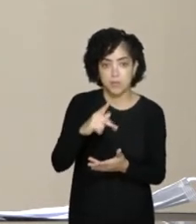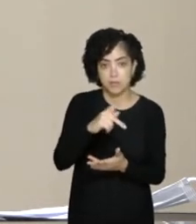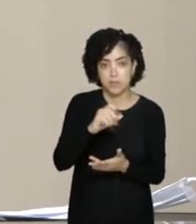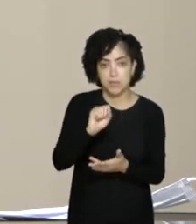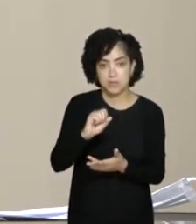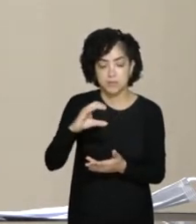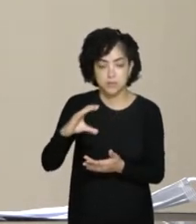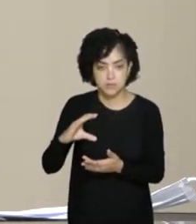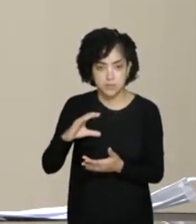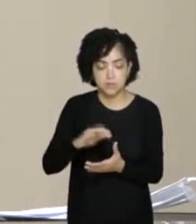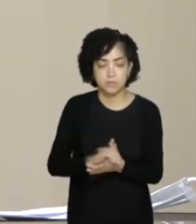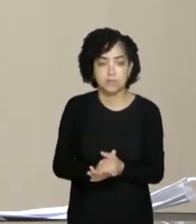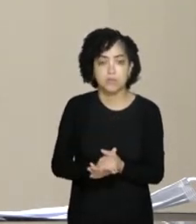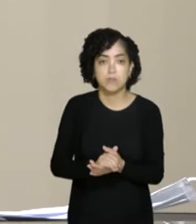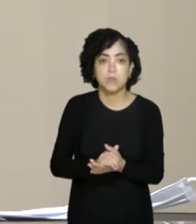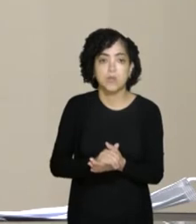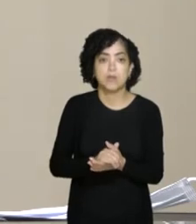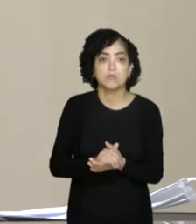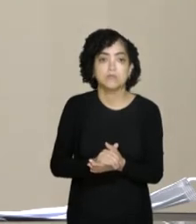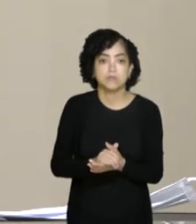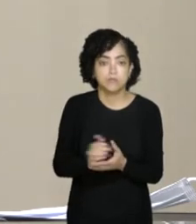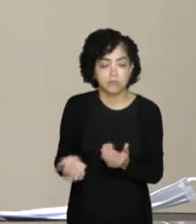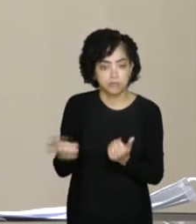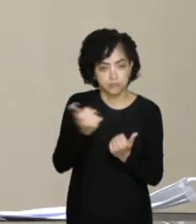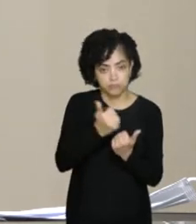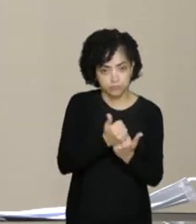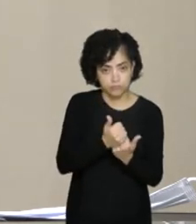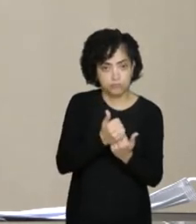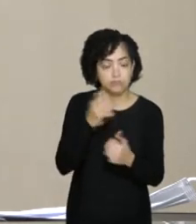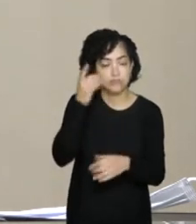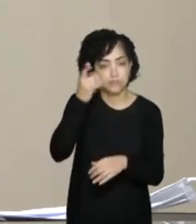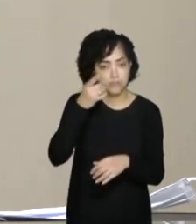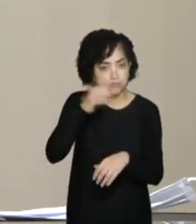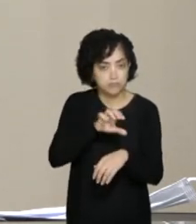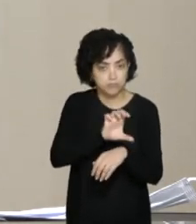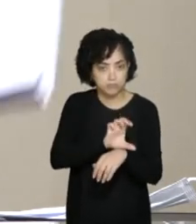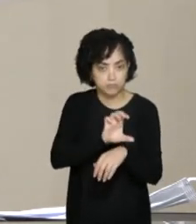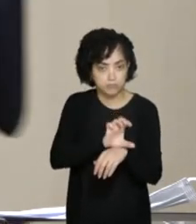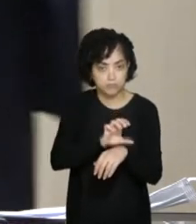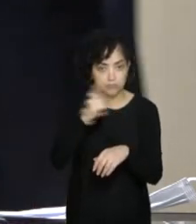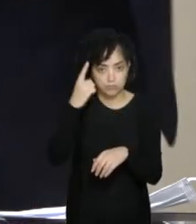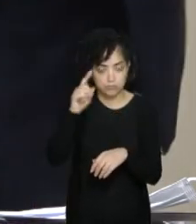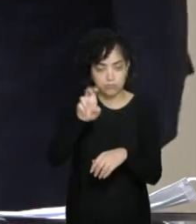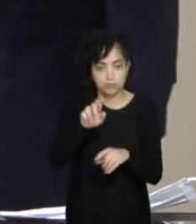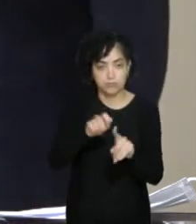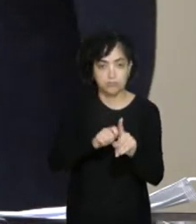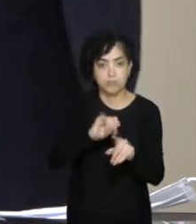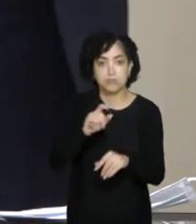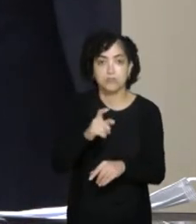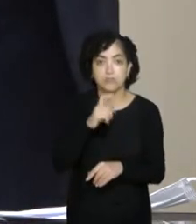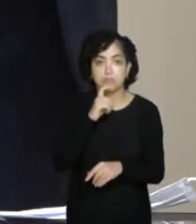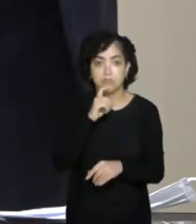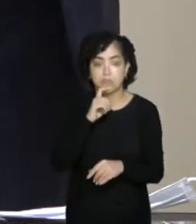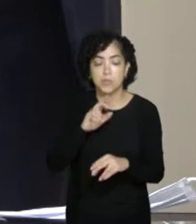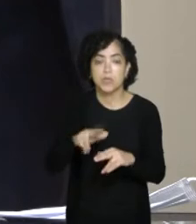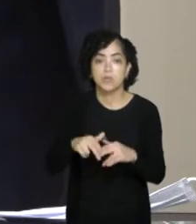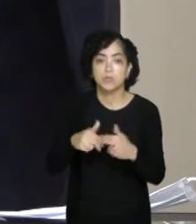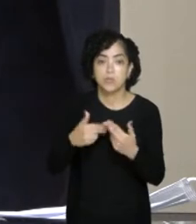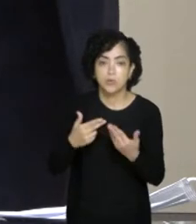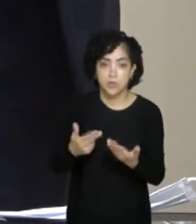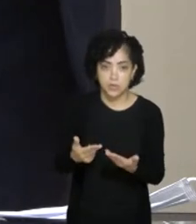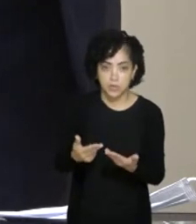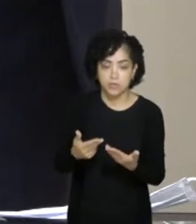PSD-PP-PSC, para ocupar a cadeira de deputado neste poder a partir de 5 de julho do corrente ano,